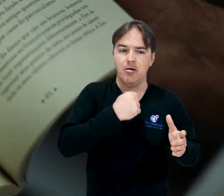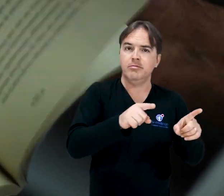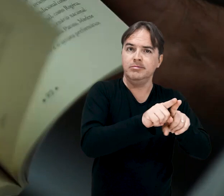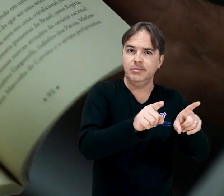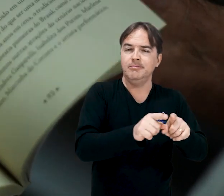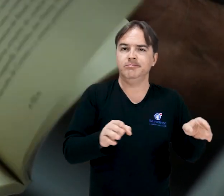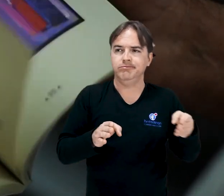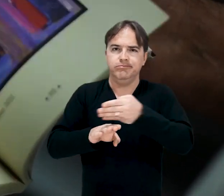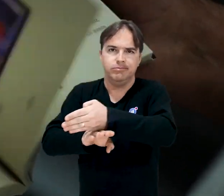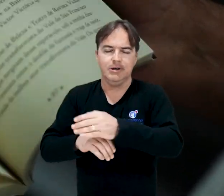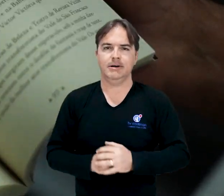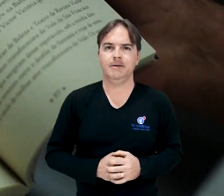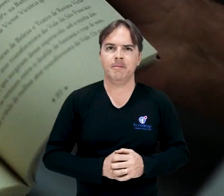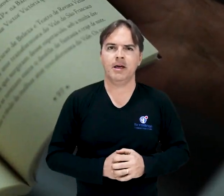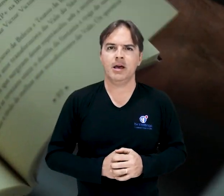sociais,